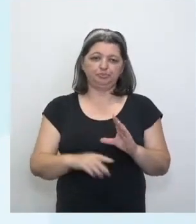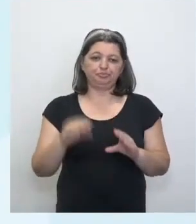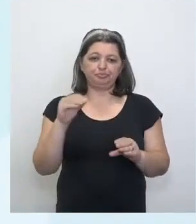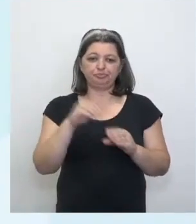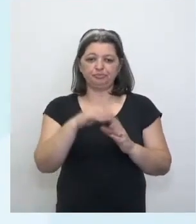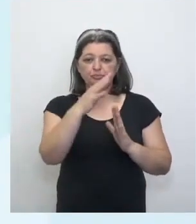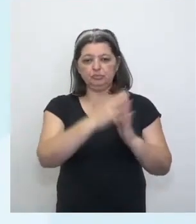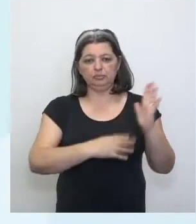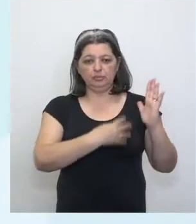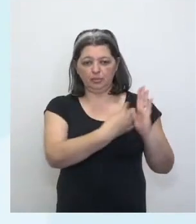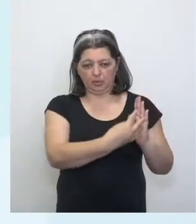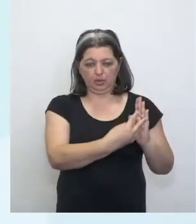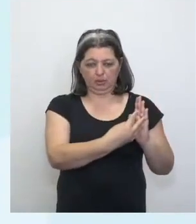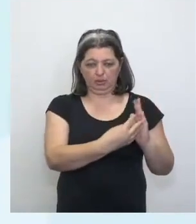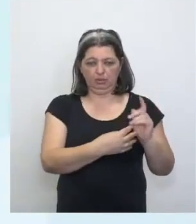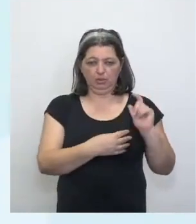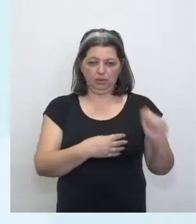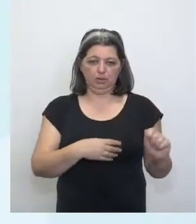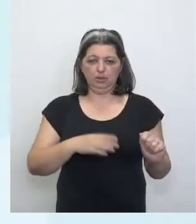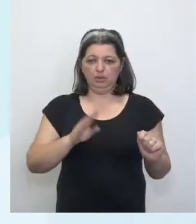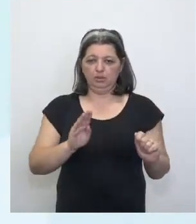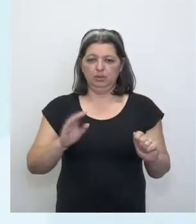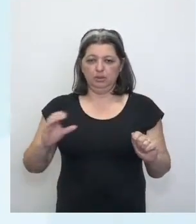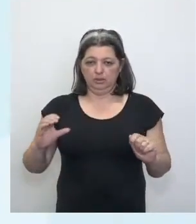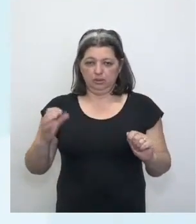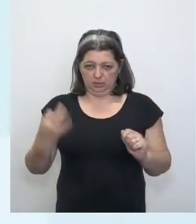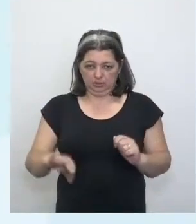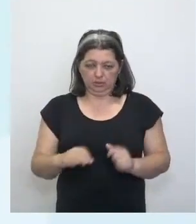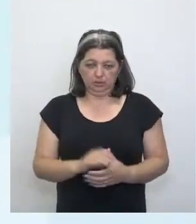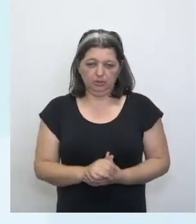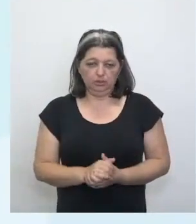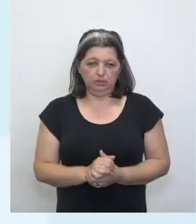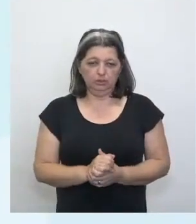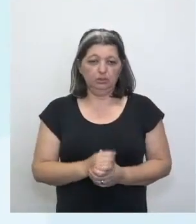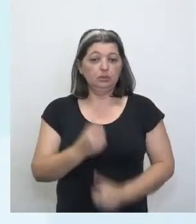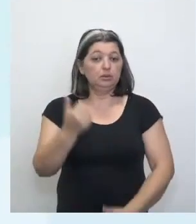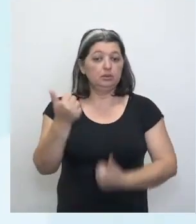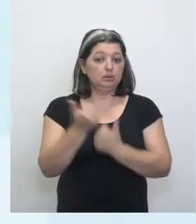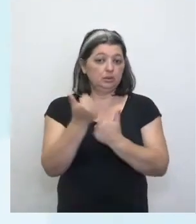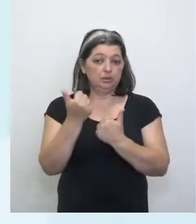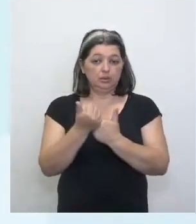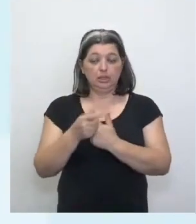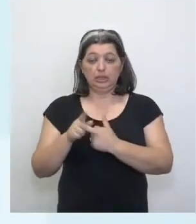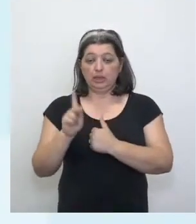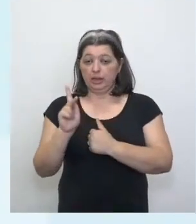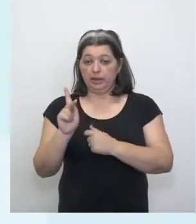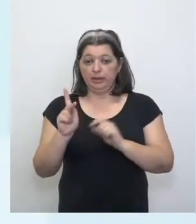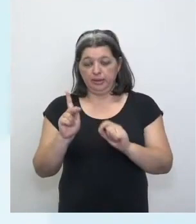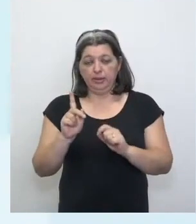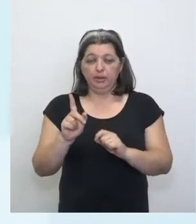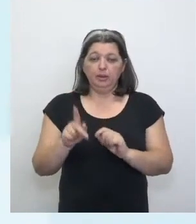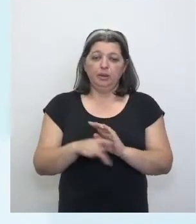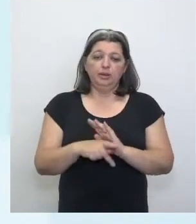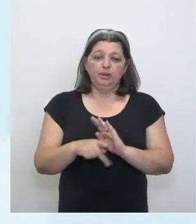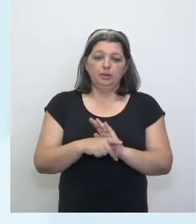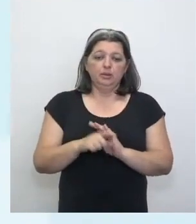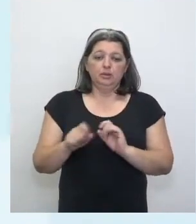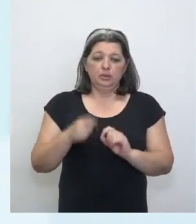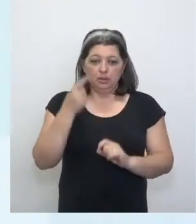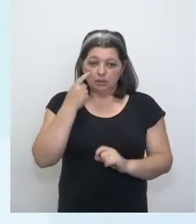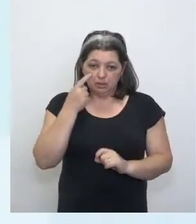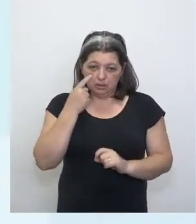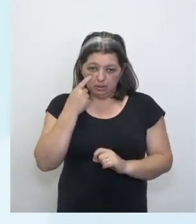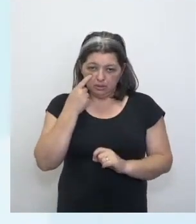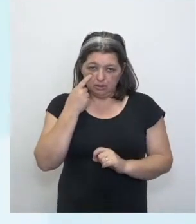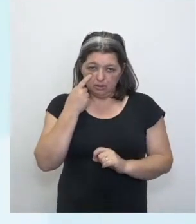ser os 3 números que eu vou anotar aqui. Tudo bem? No lugar do k, eu vou anotar a minha raiz, que pode ser ou não. Então, eu vou anotar, olhando aqui